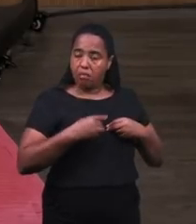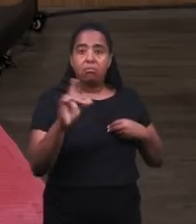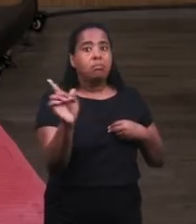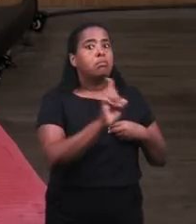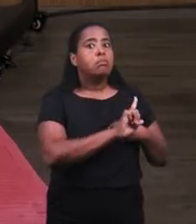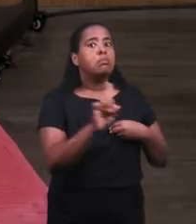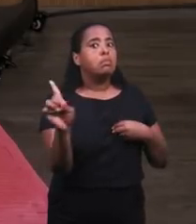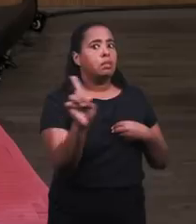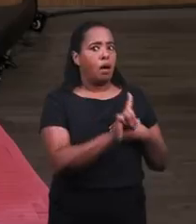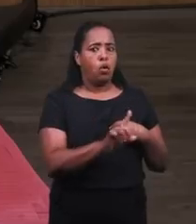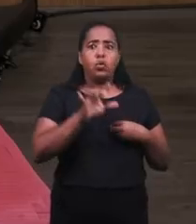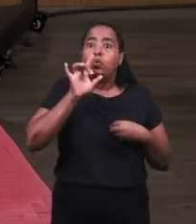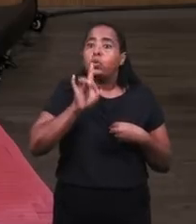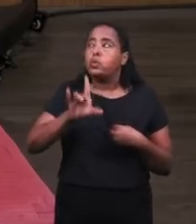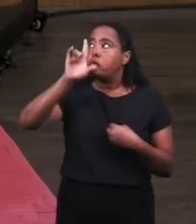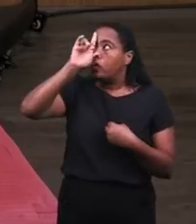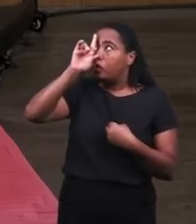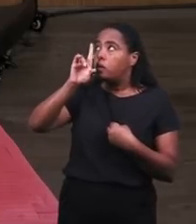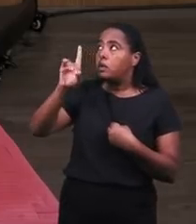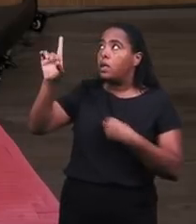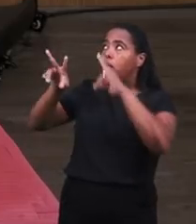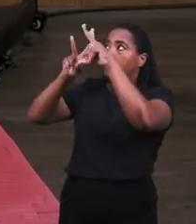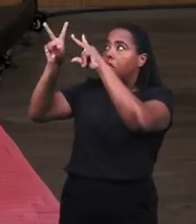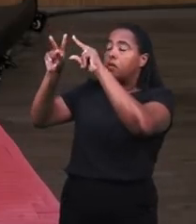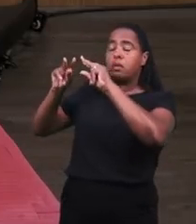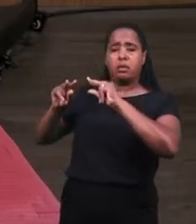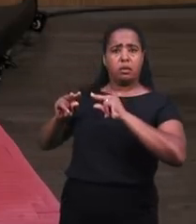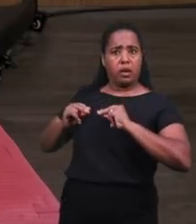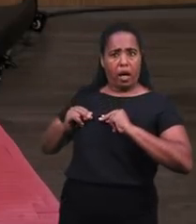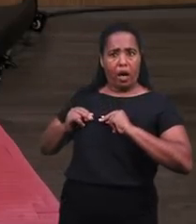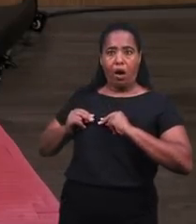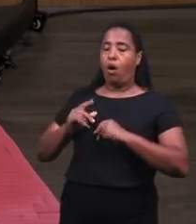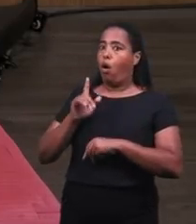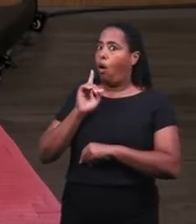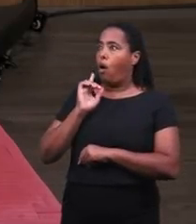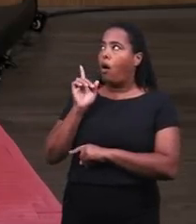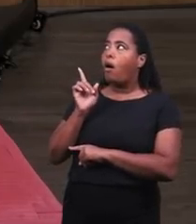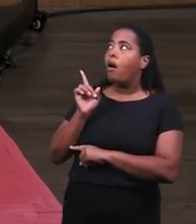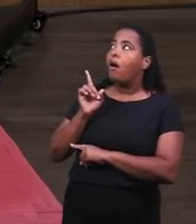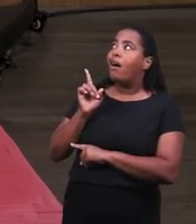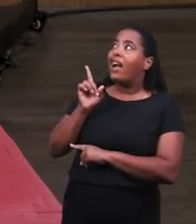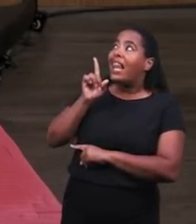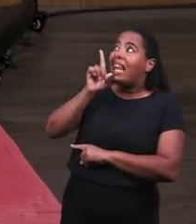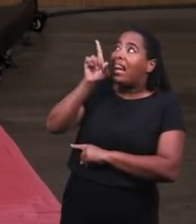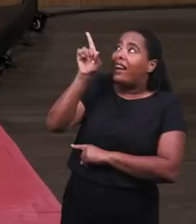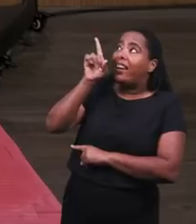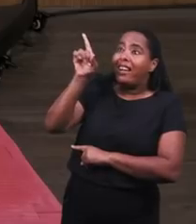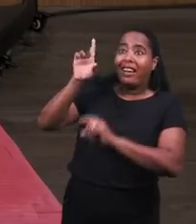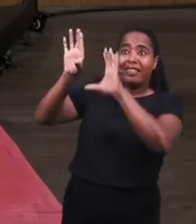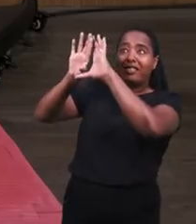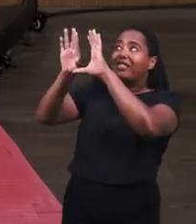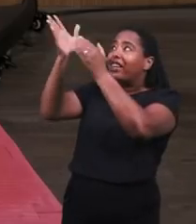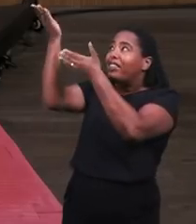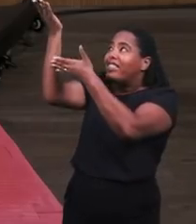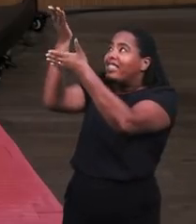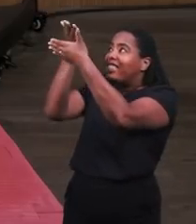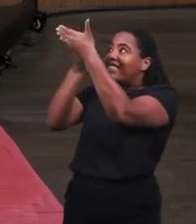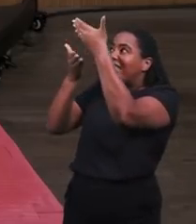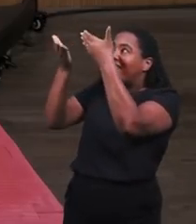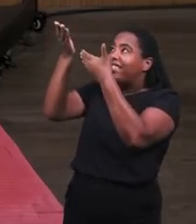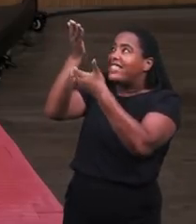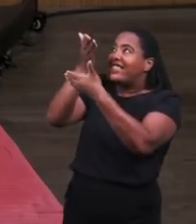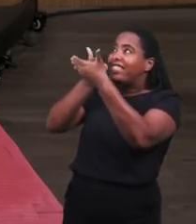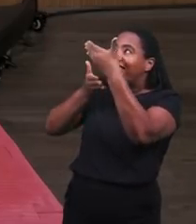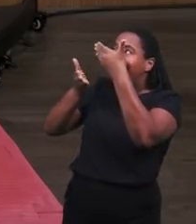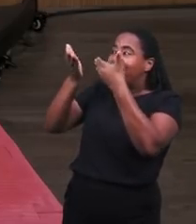Deus pode nos dar. Sabe por quê? Porque este presente, olha só, ele vem lá de cima, ele vem do